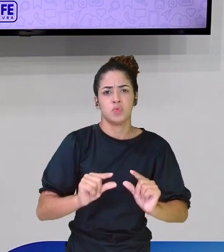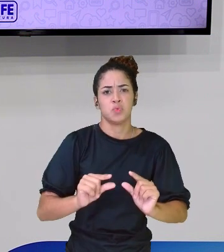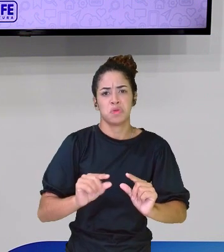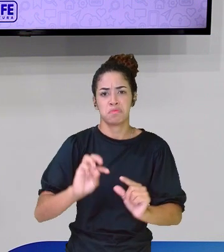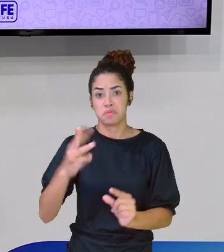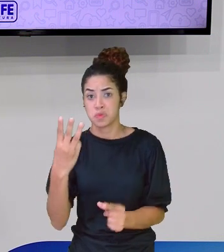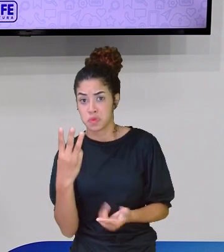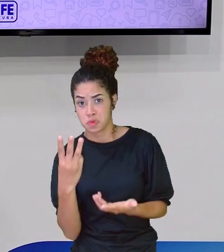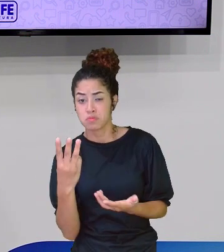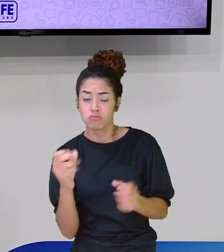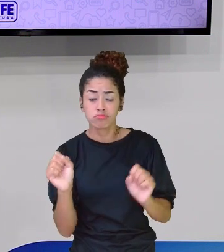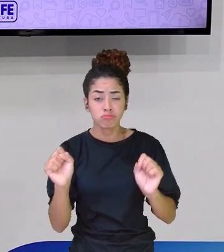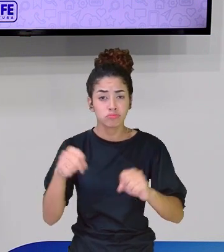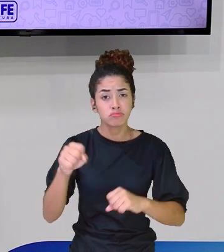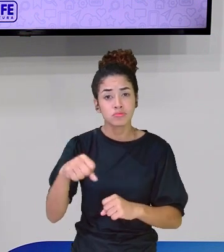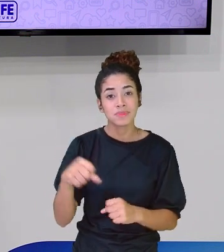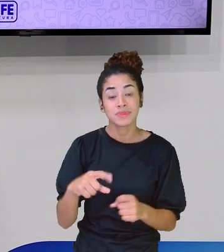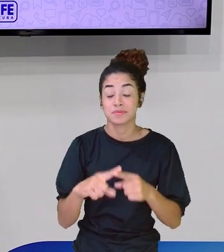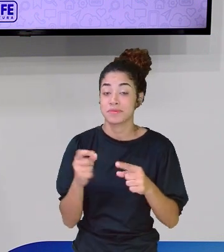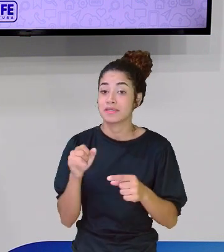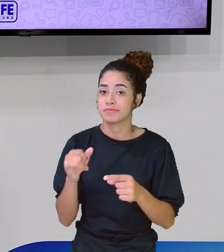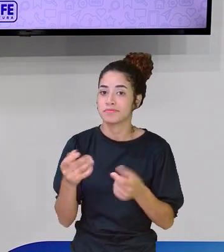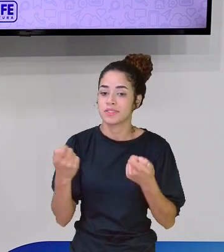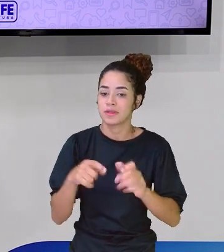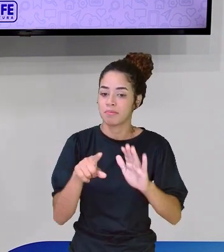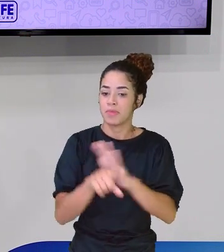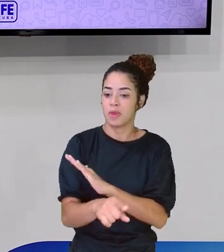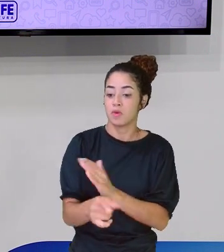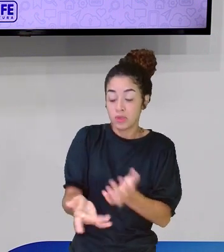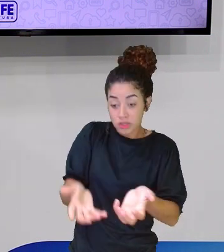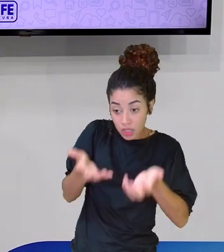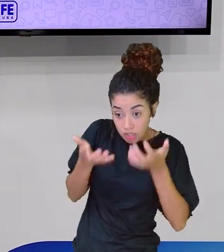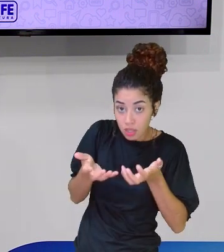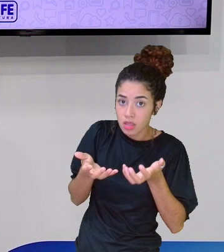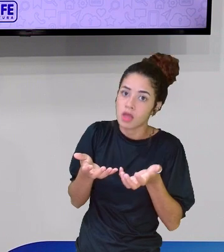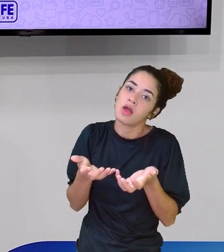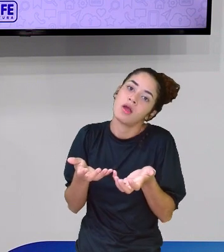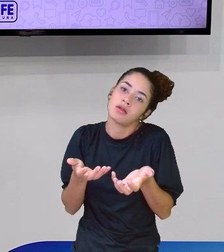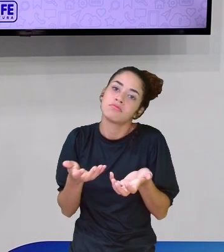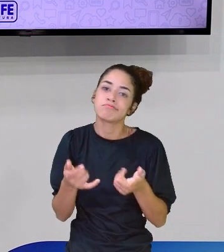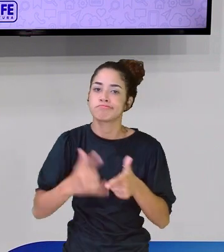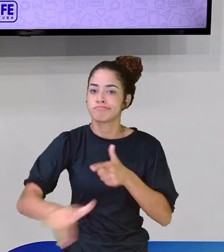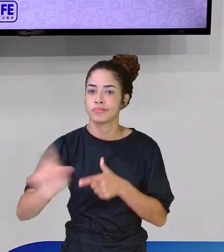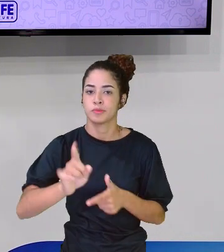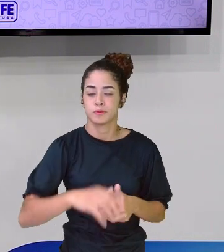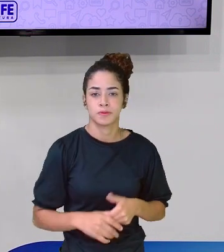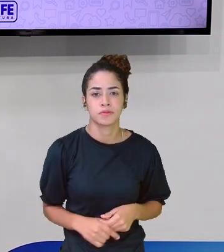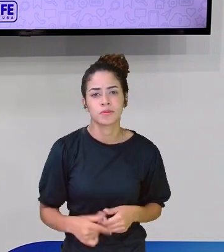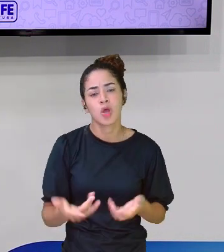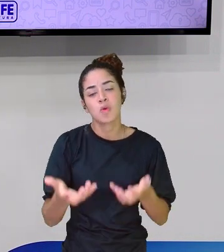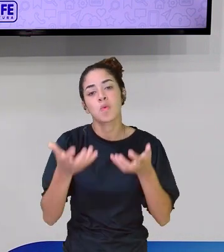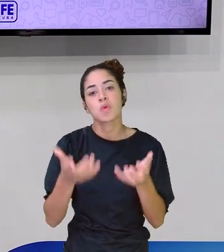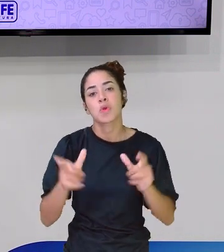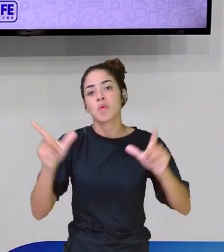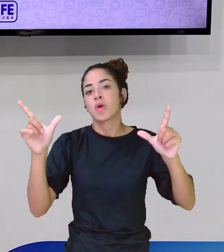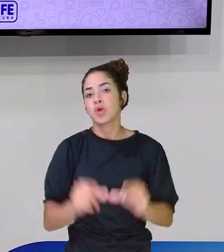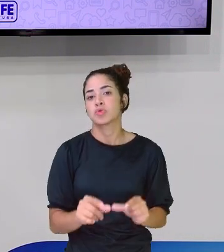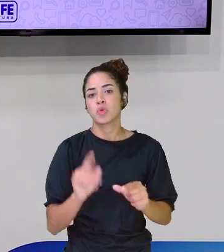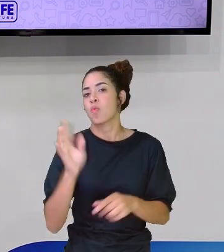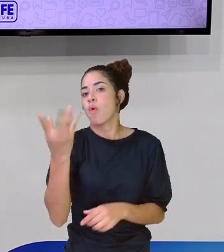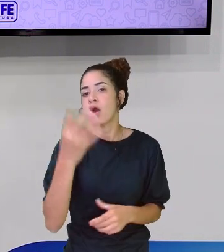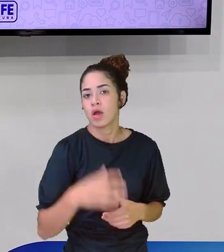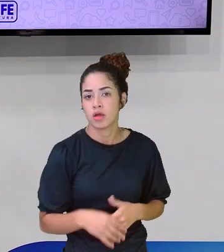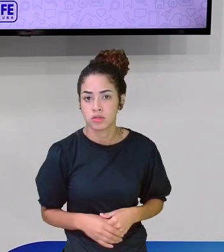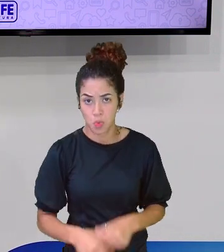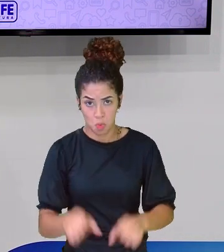por 3? Pode, desde que a questão peça. Não tem nenhum tipo de problema. Ah, eu quero fazer a minha redução em